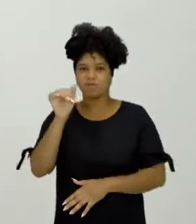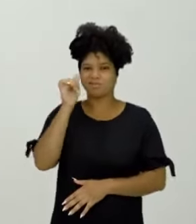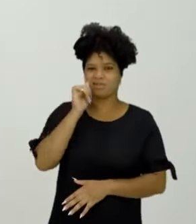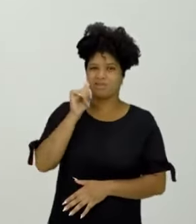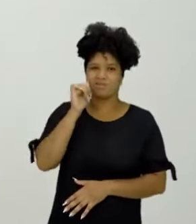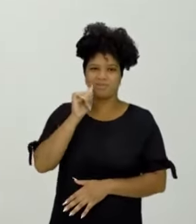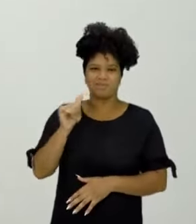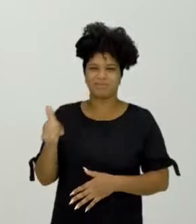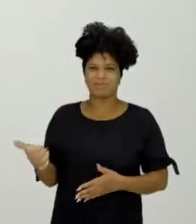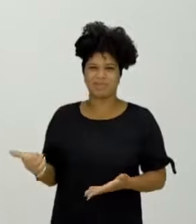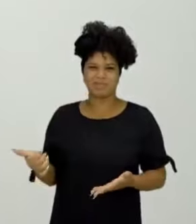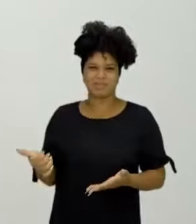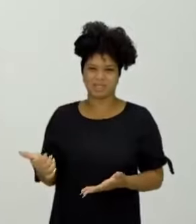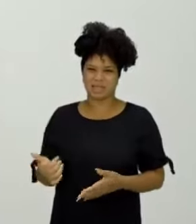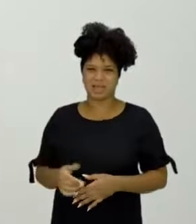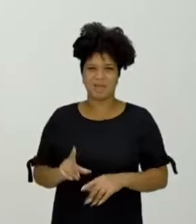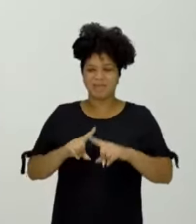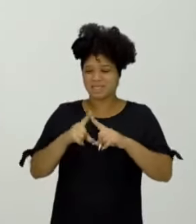remete a coisas